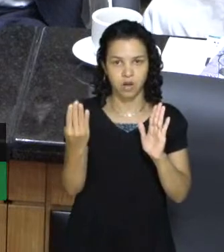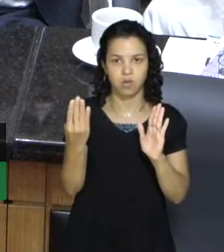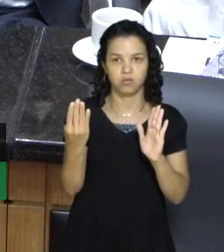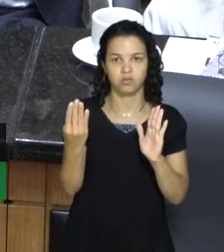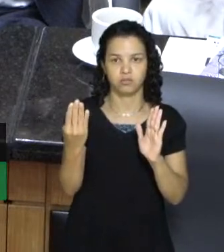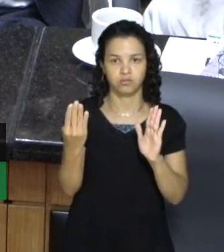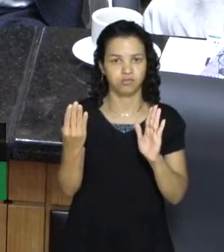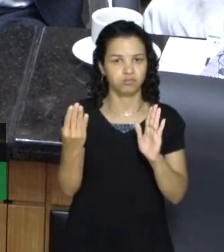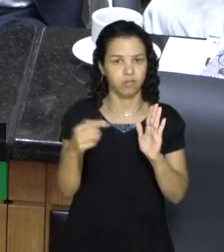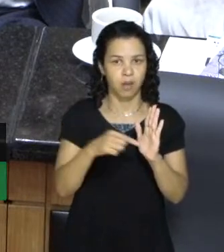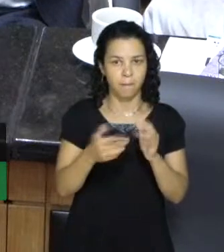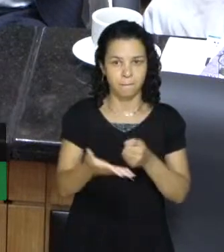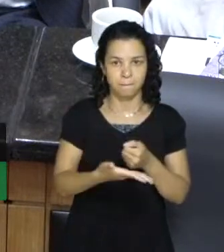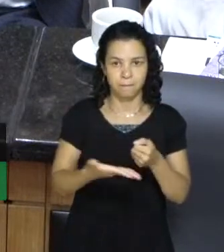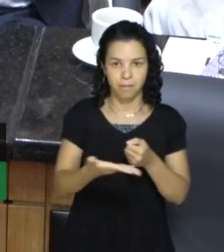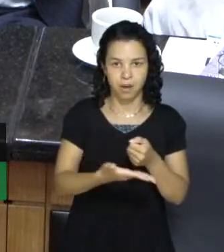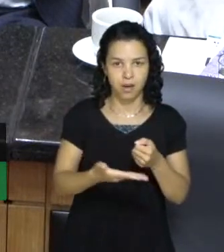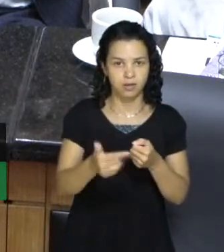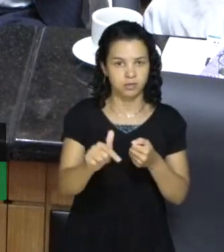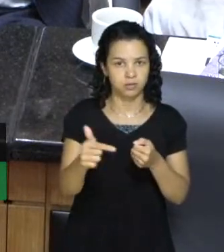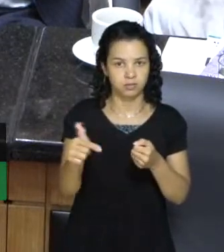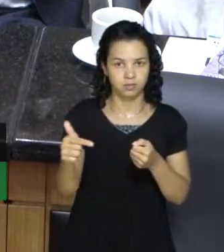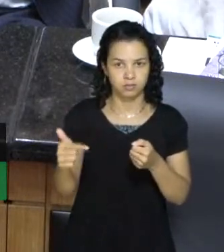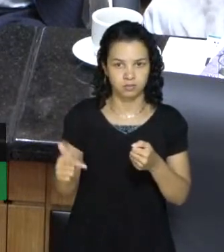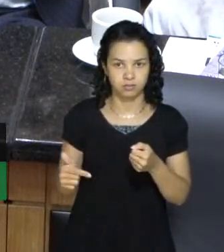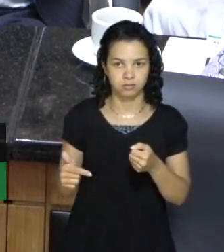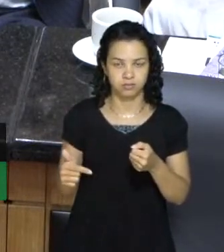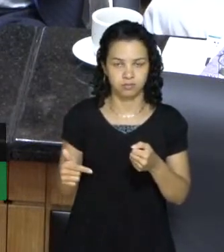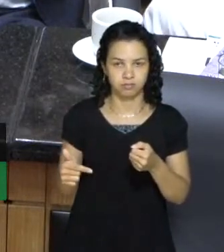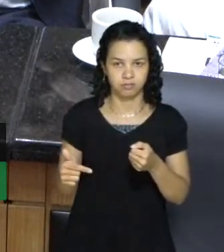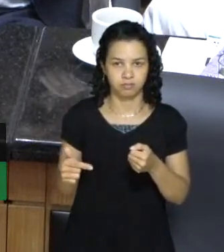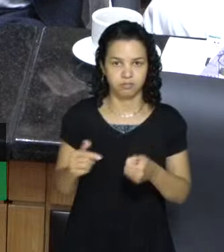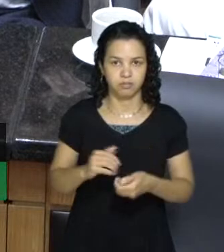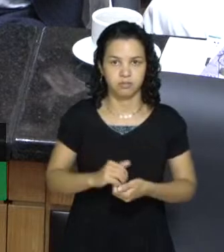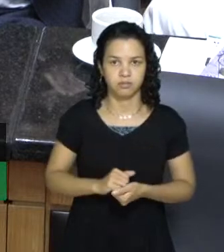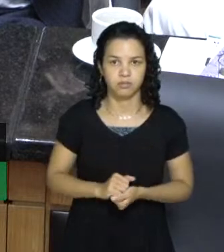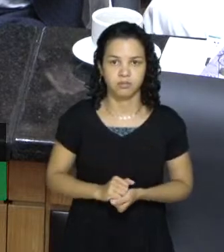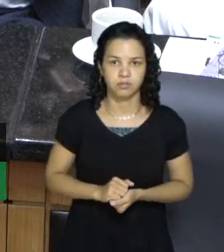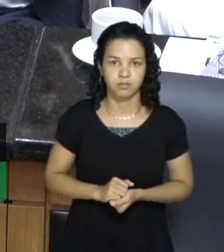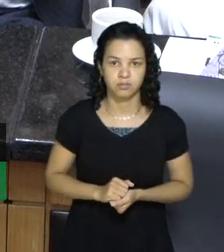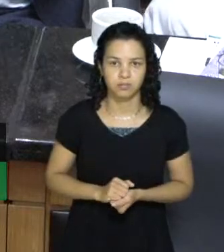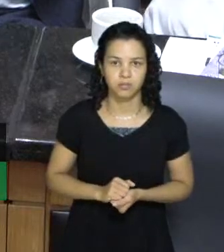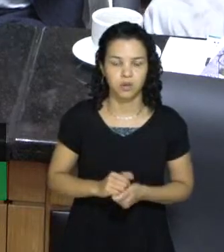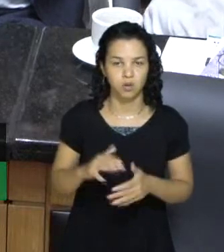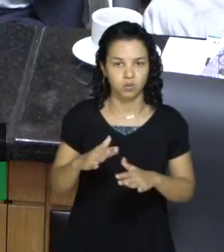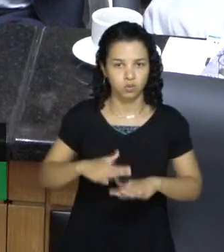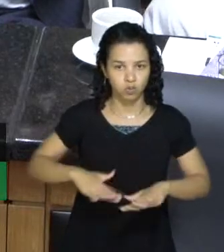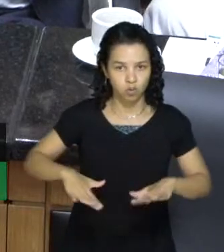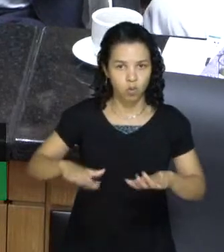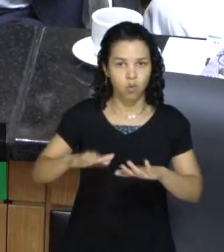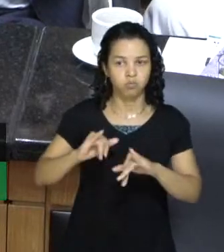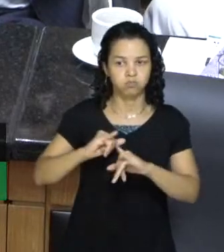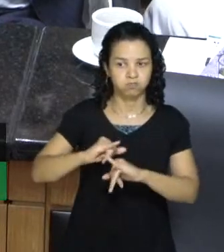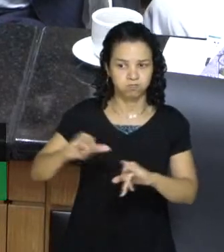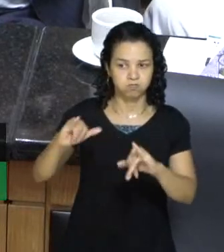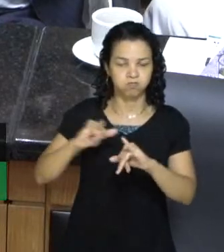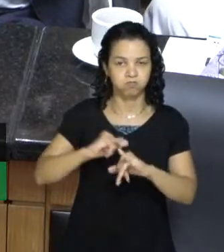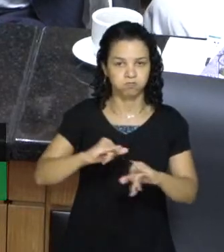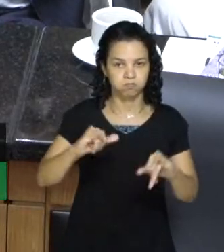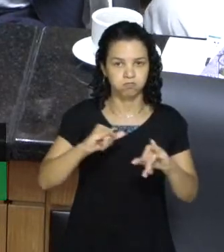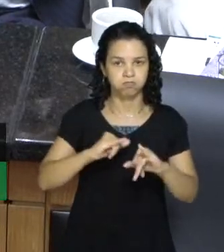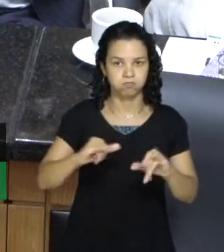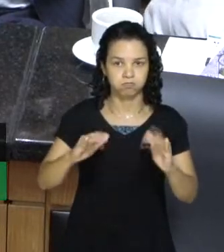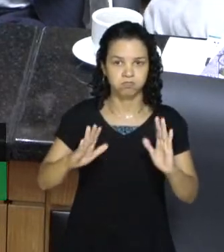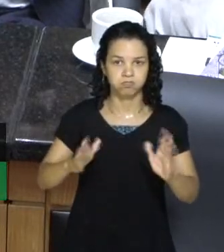fundamentos, sem sustentação, então eles todos foram avisados de